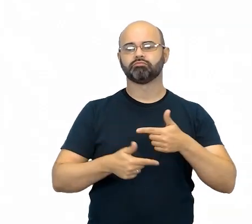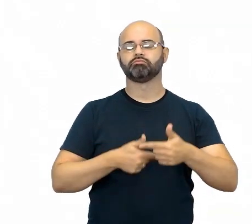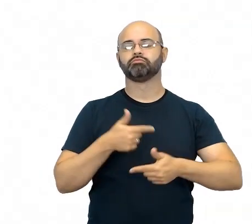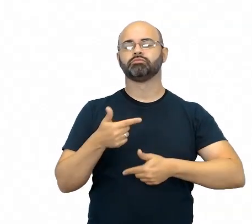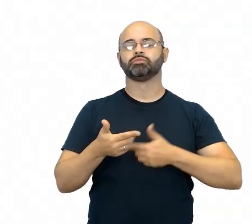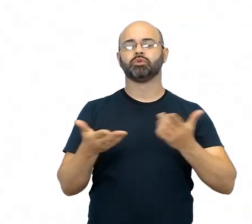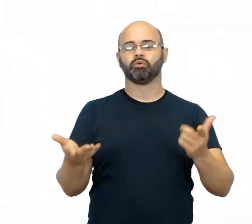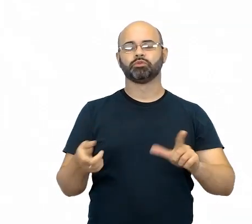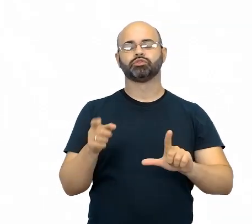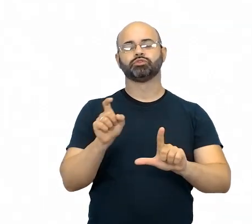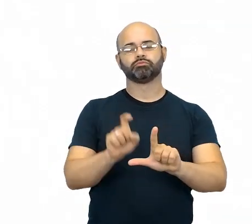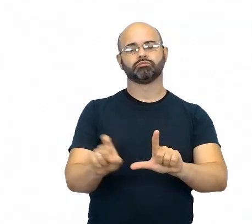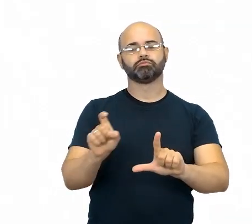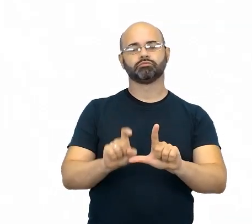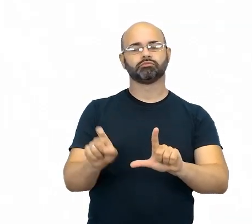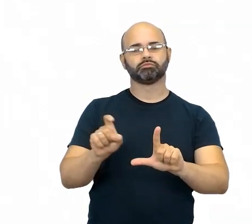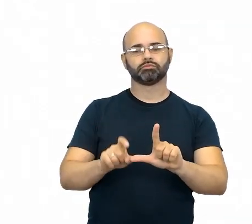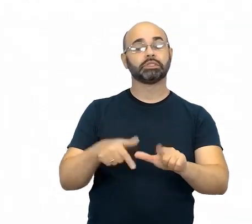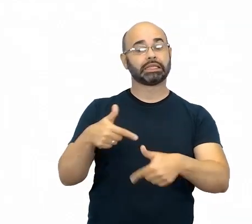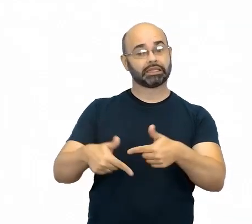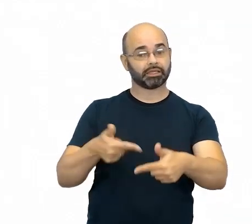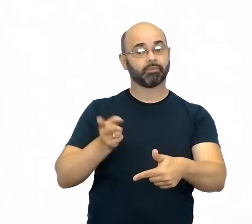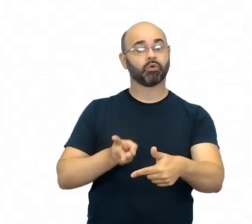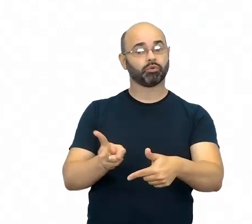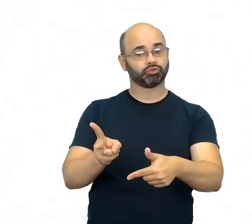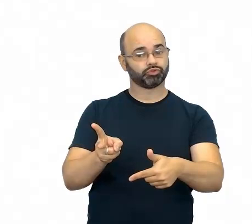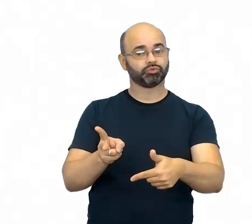seja mantido.